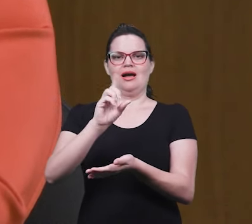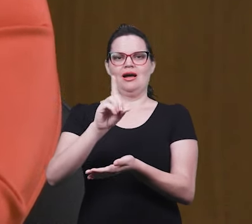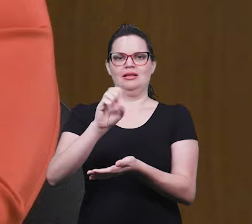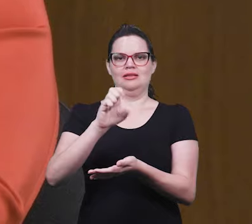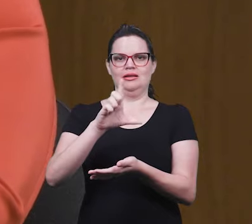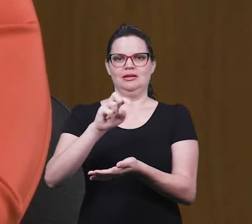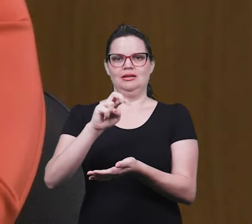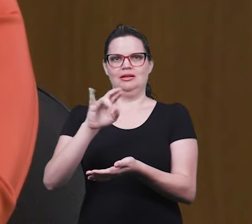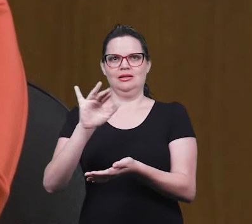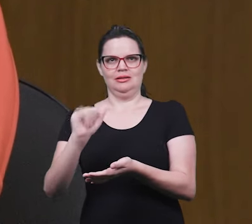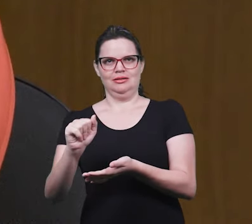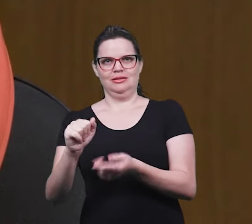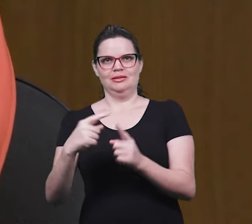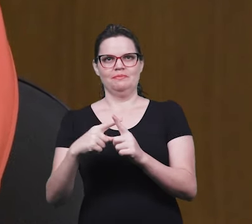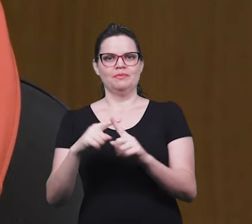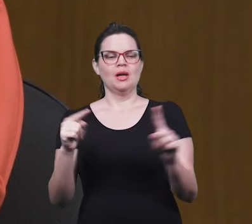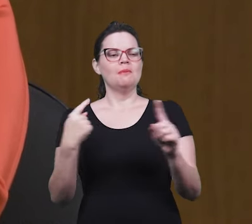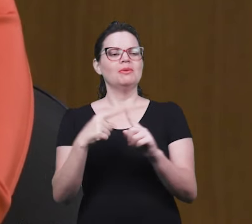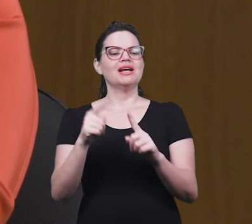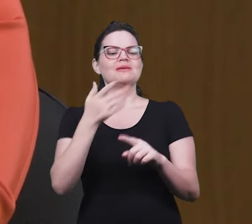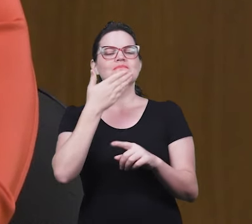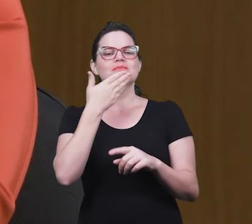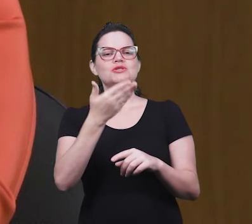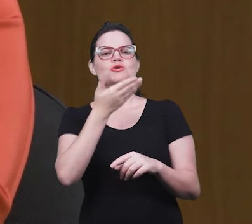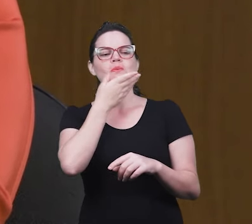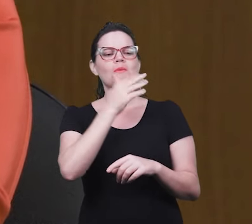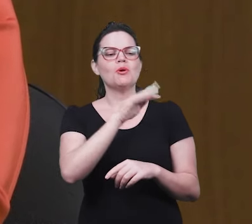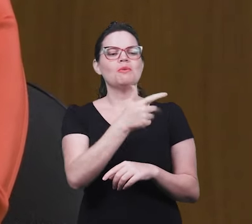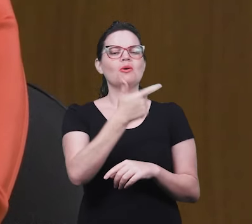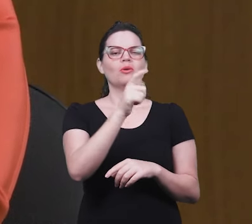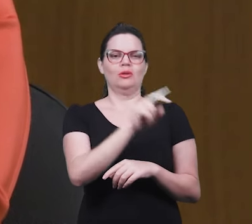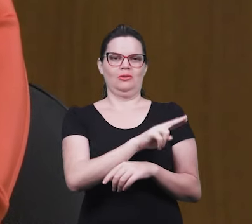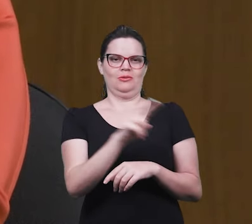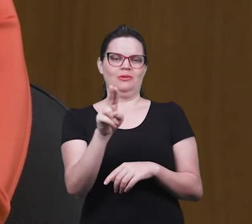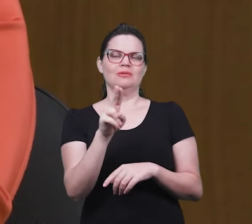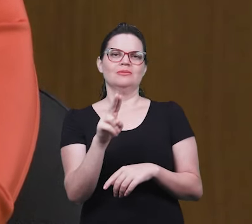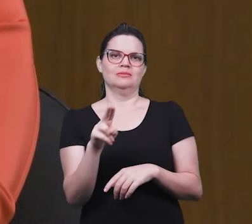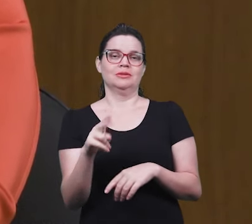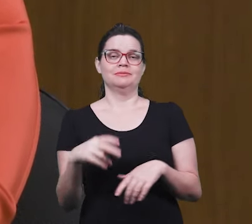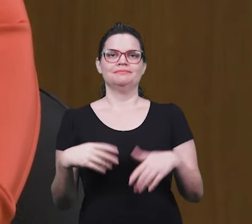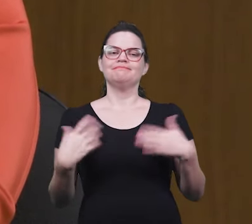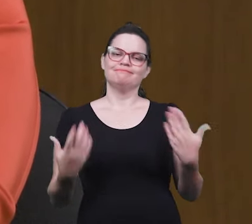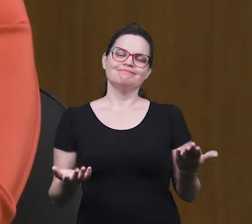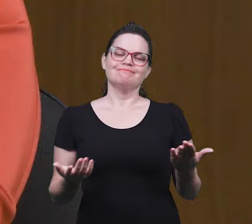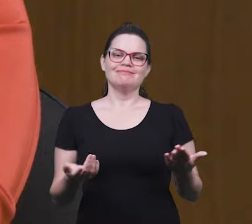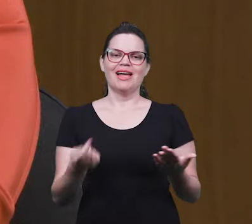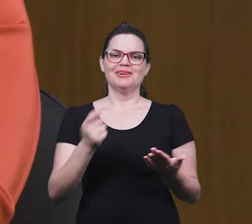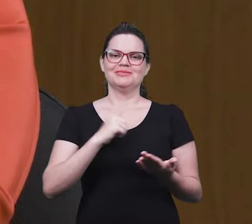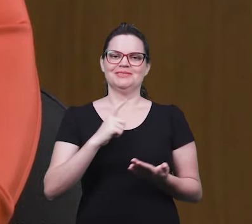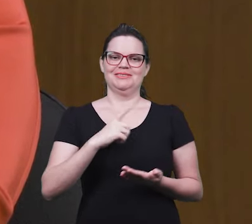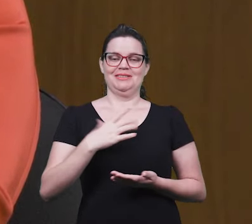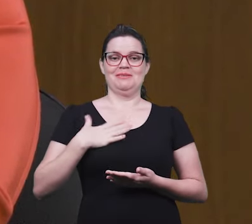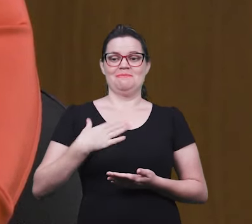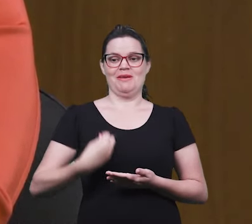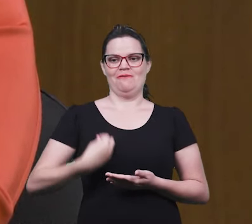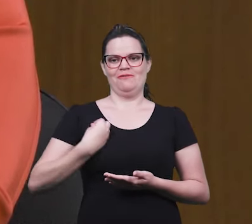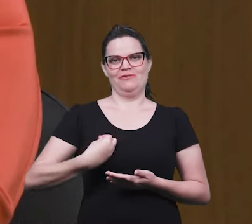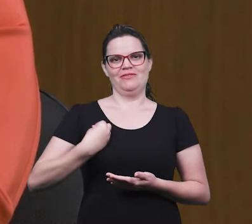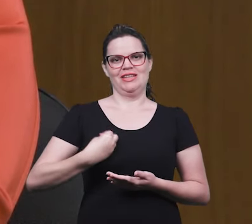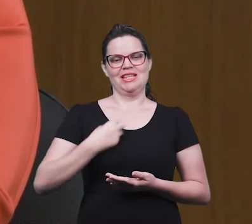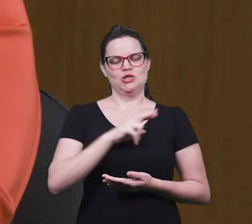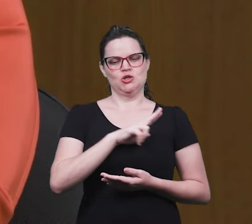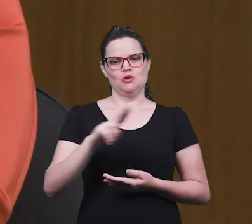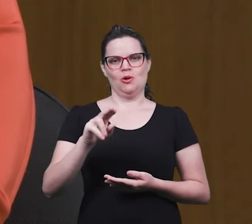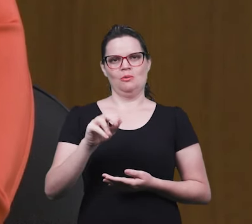nome do meu irmão de Alcari. E aí, então, eu fiquei trazendo esse nome na minha vida,